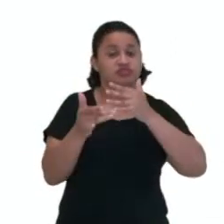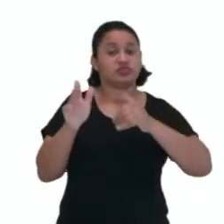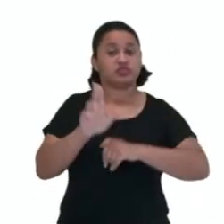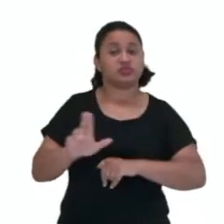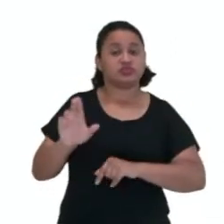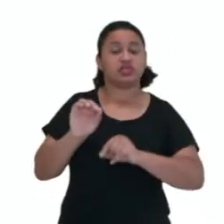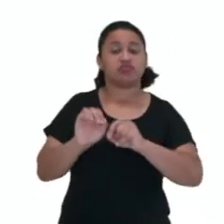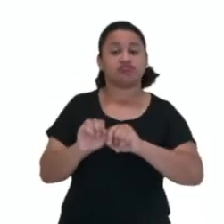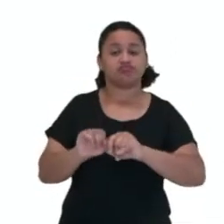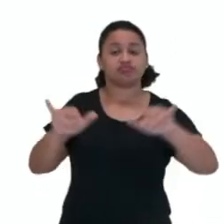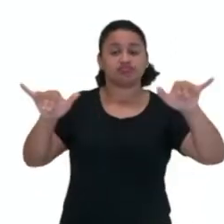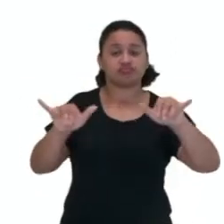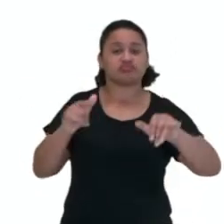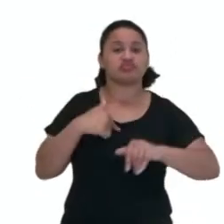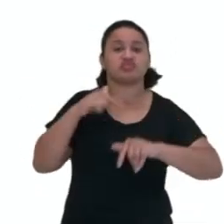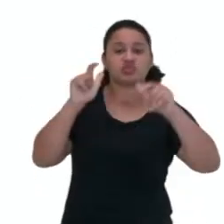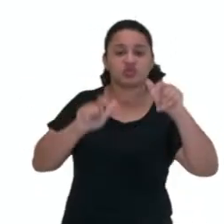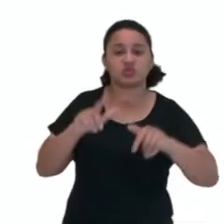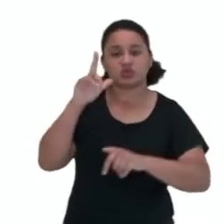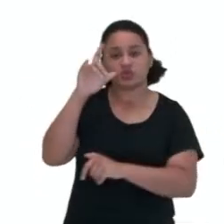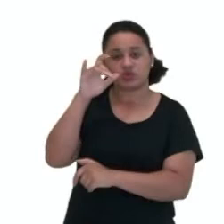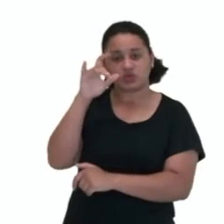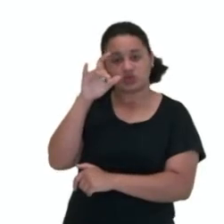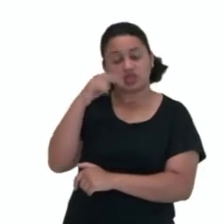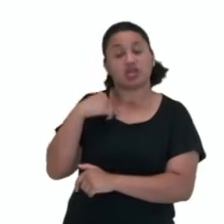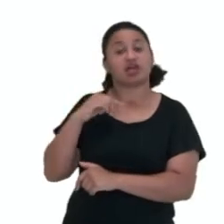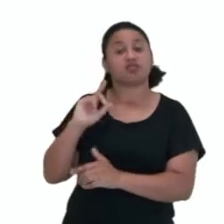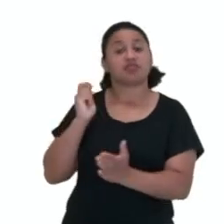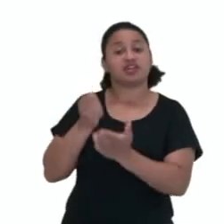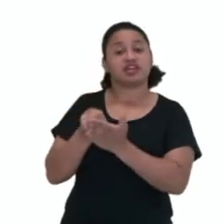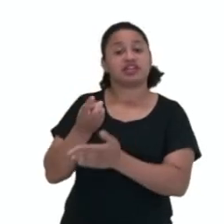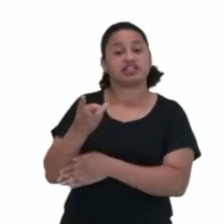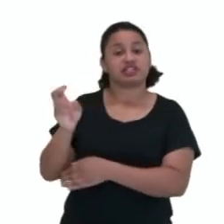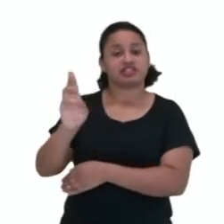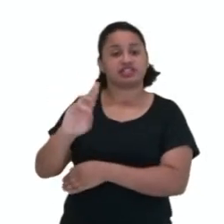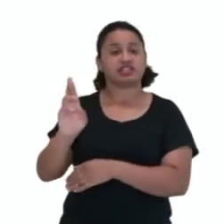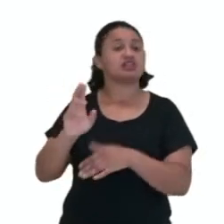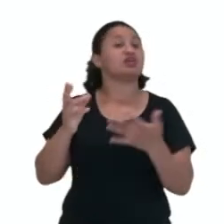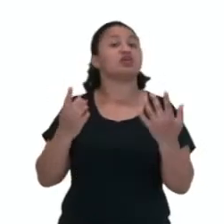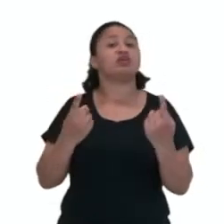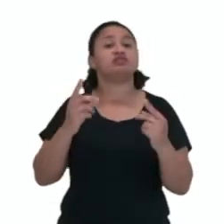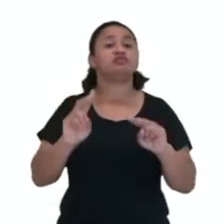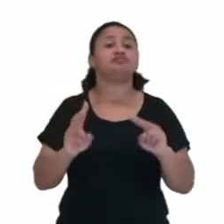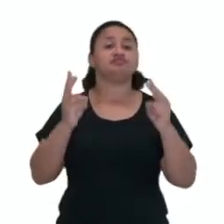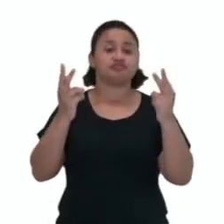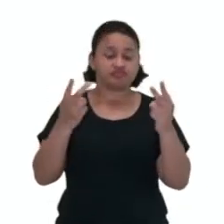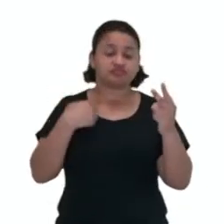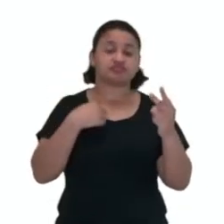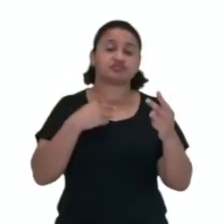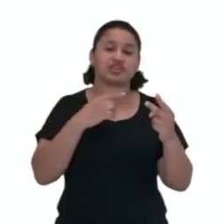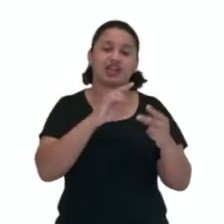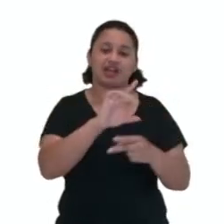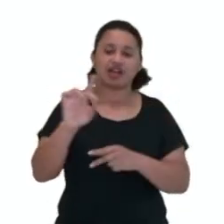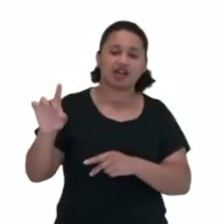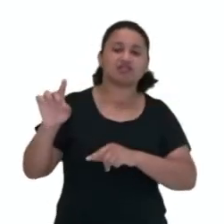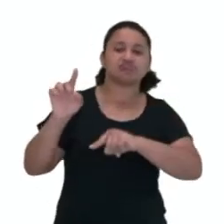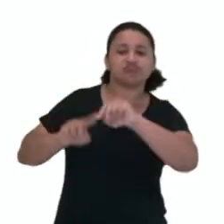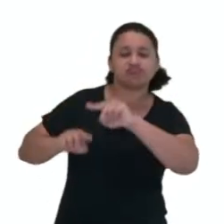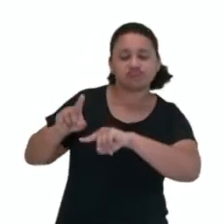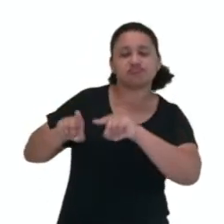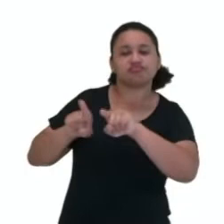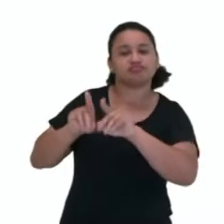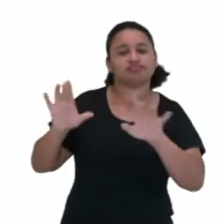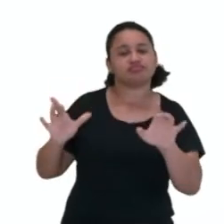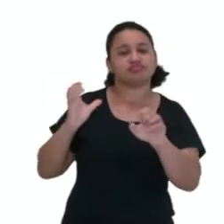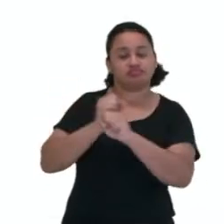utilizando o impulsionamento do Instagram, que custa R$30. Qual será o custo total e unitário da produção e